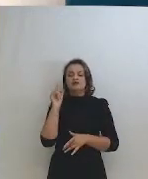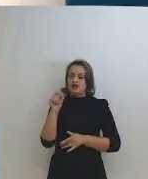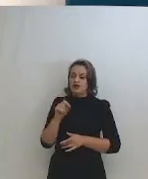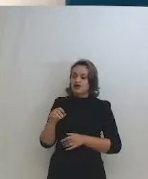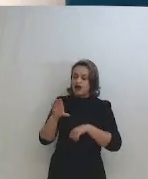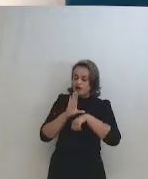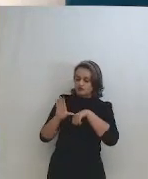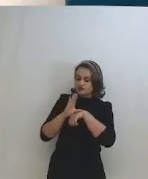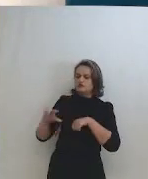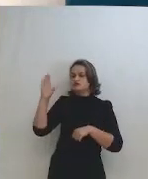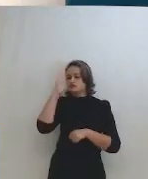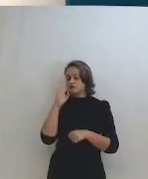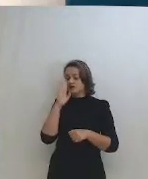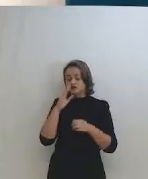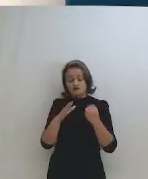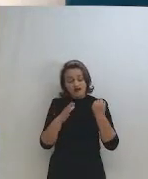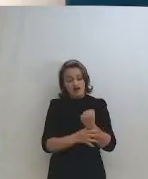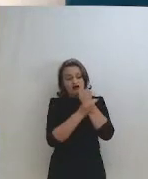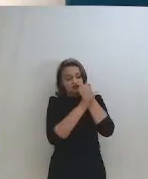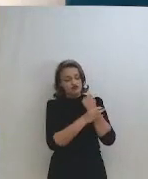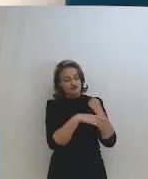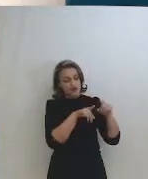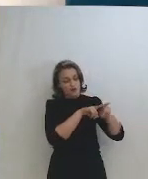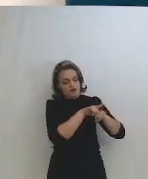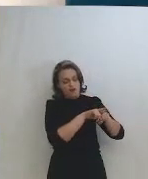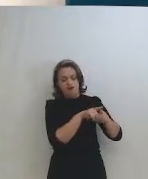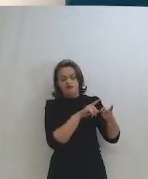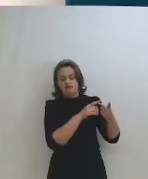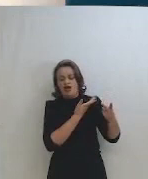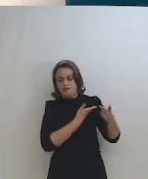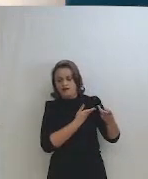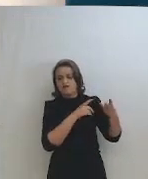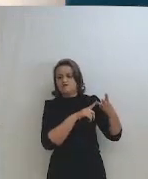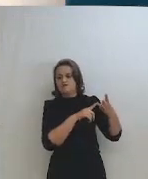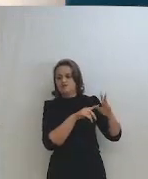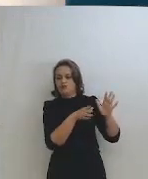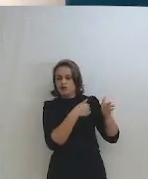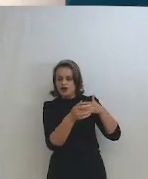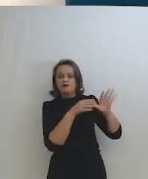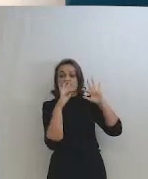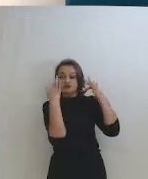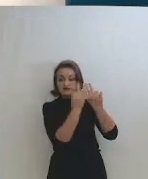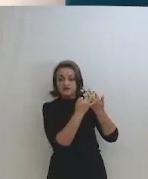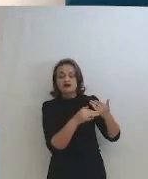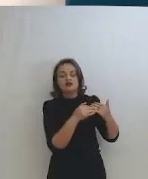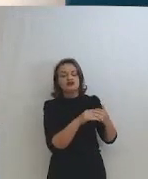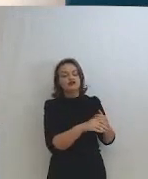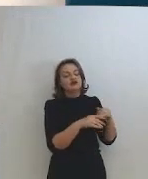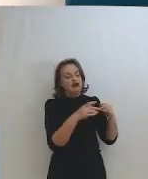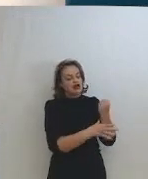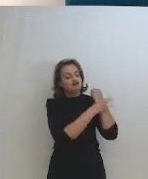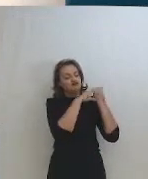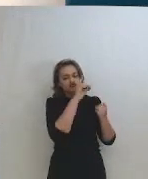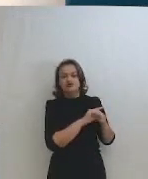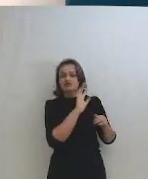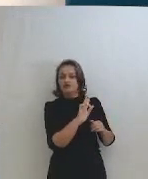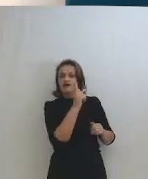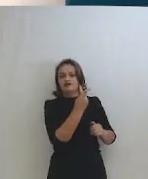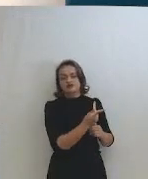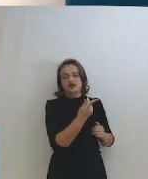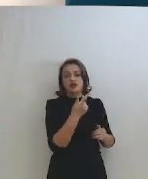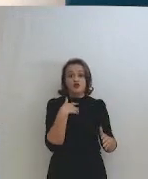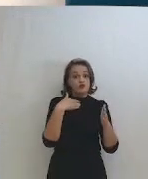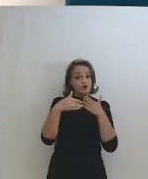nosso irmão, amigo ou parente próximo, a garantia do habeas corpus, por conta da qual qualquer violência que